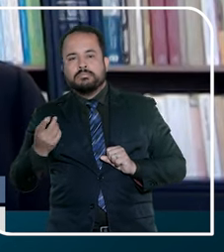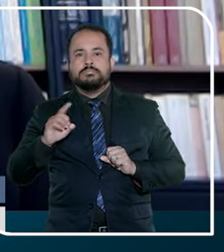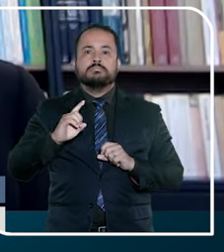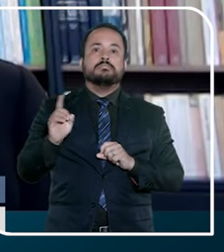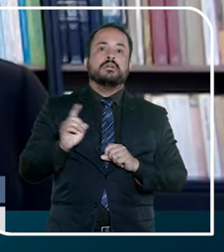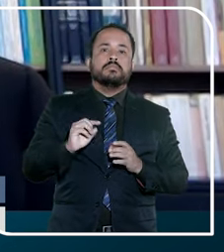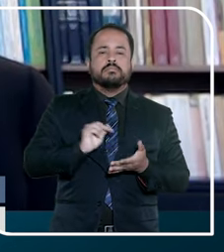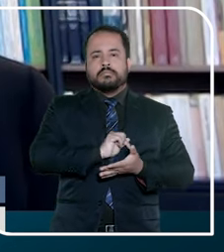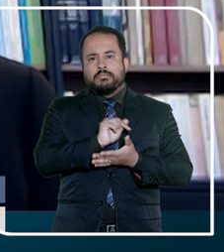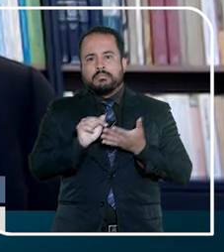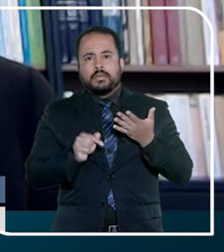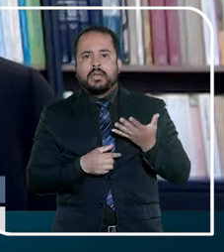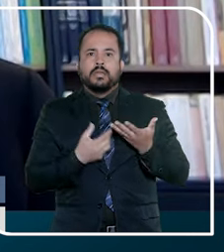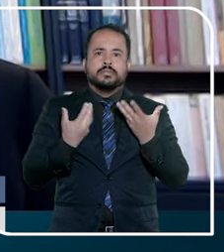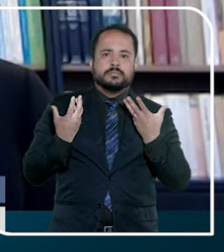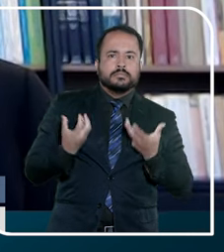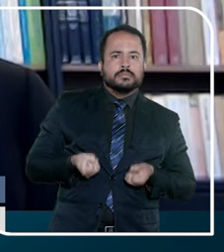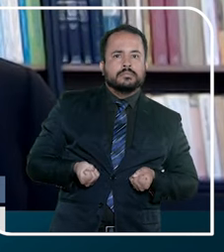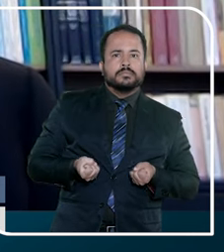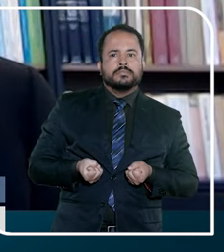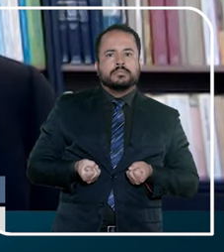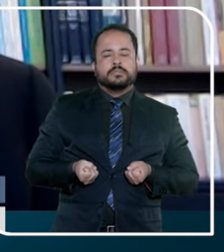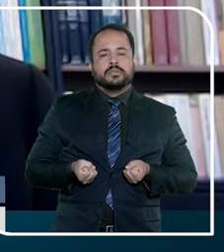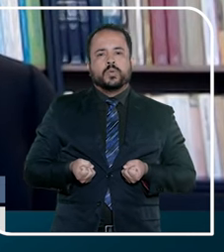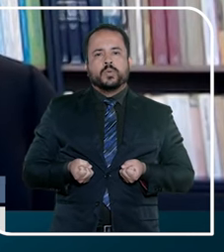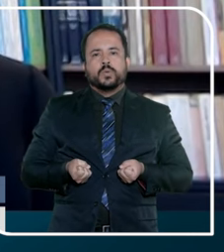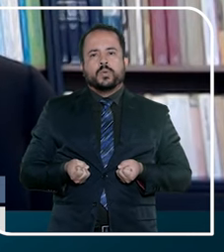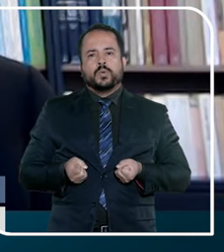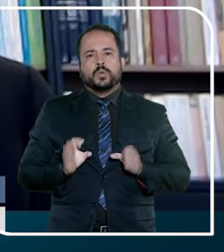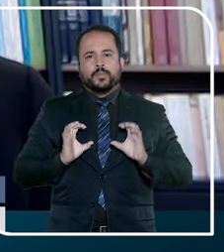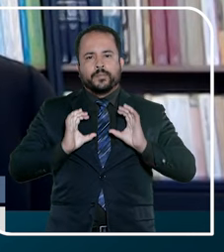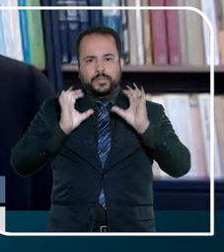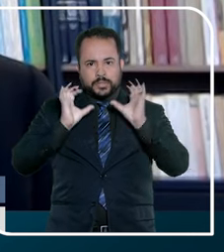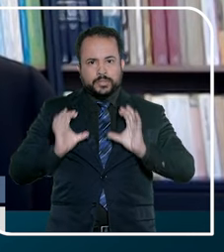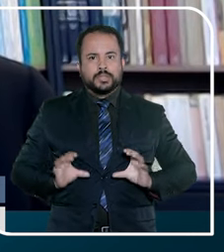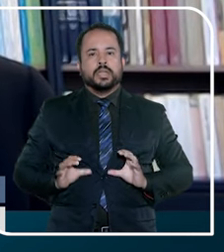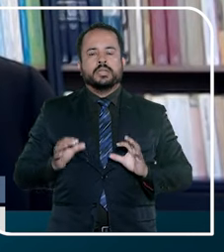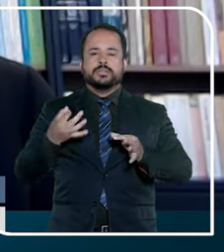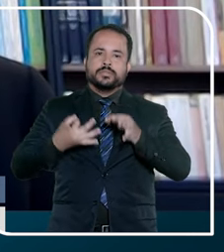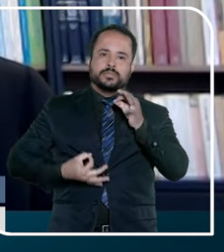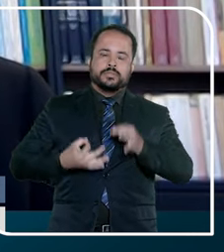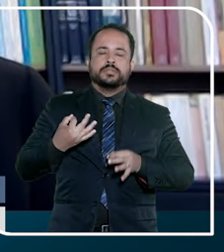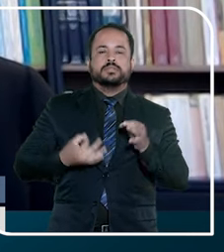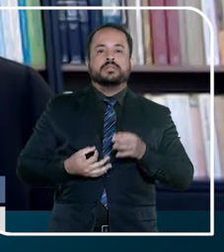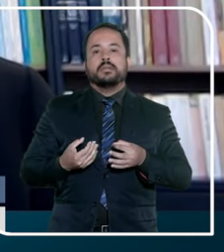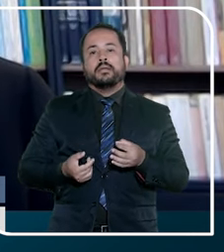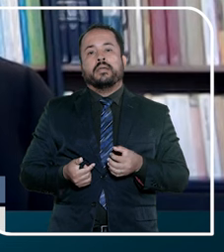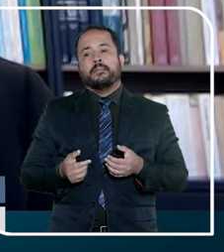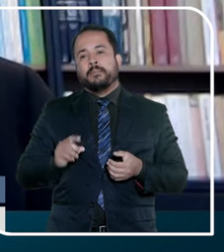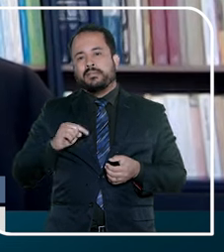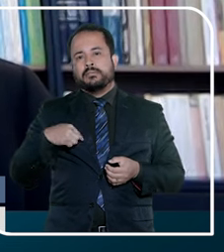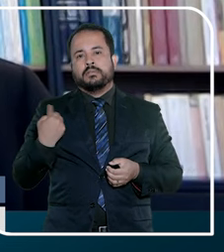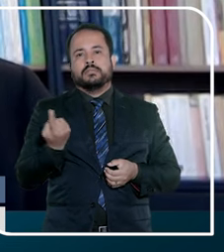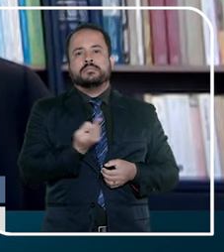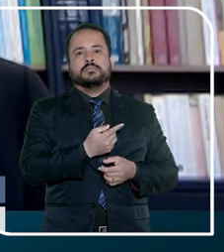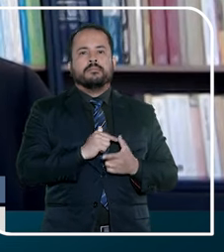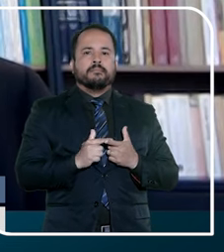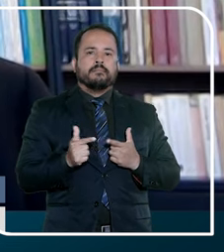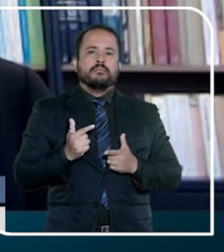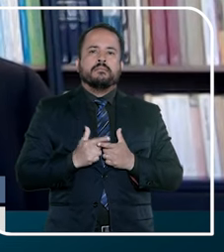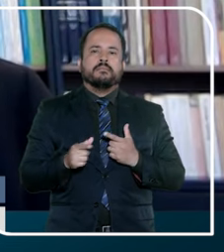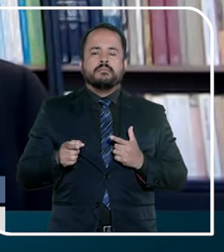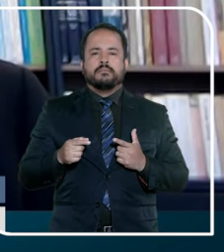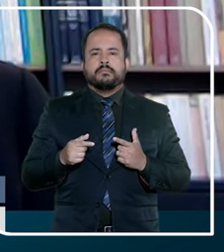aceitação na comunidade jurídica o nosso problema que é o o objeto da crítica E se eu